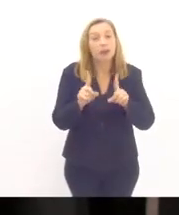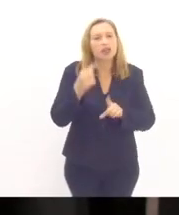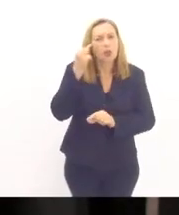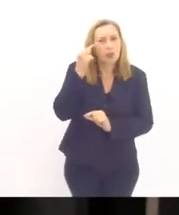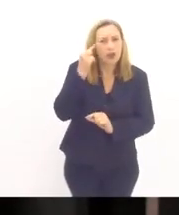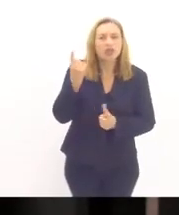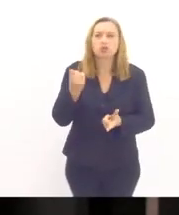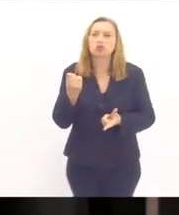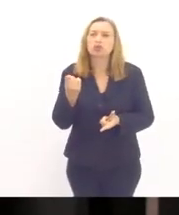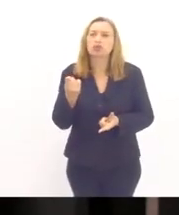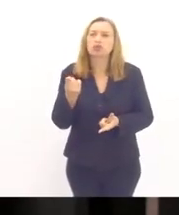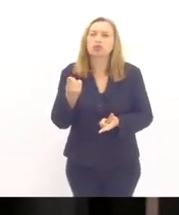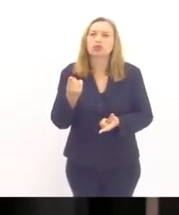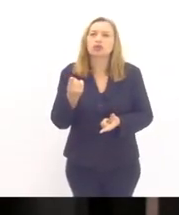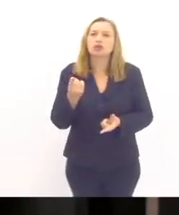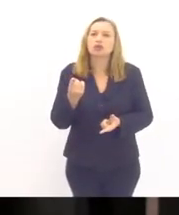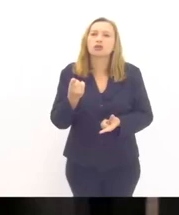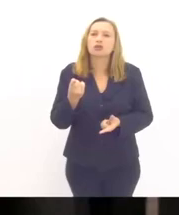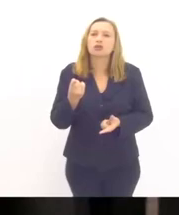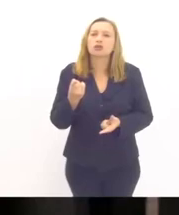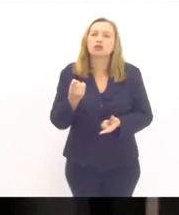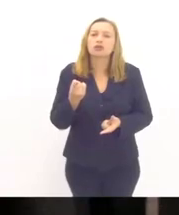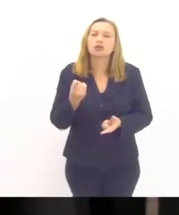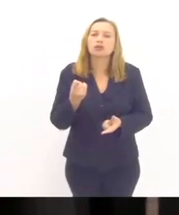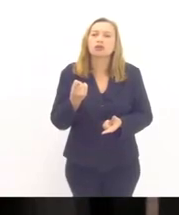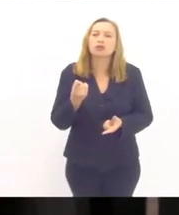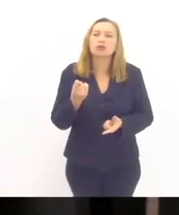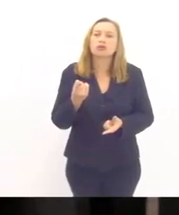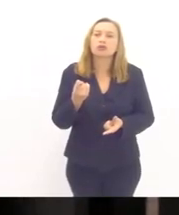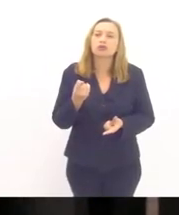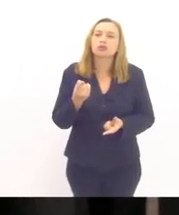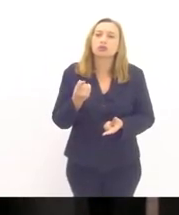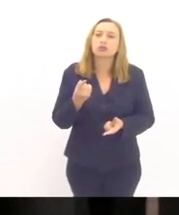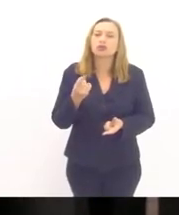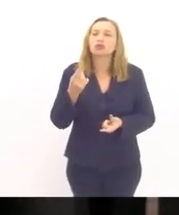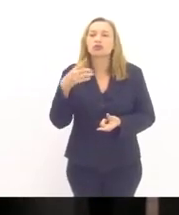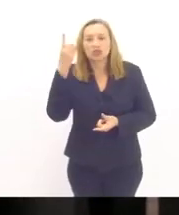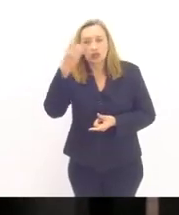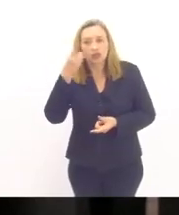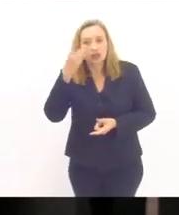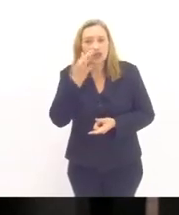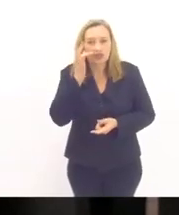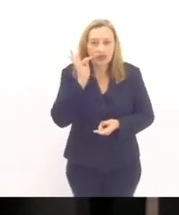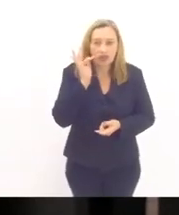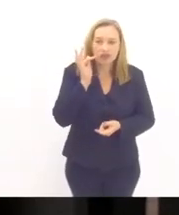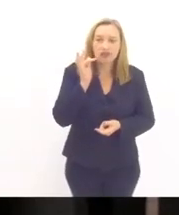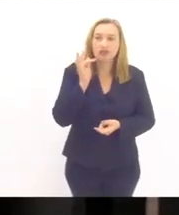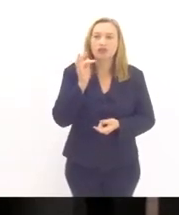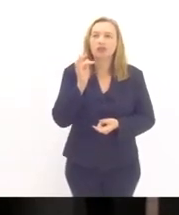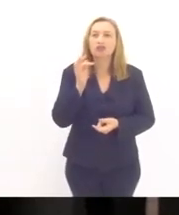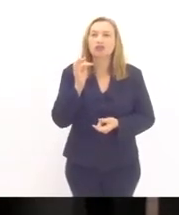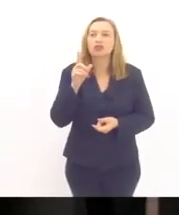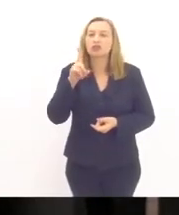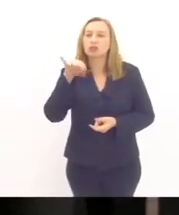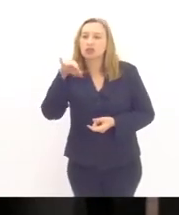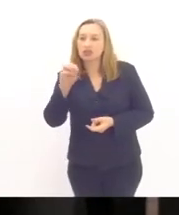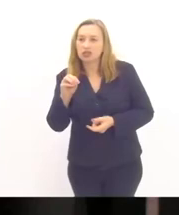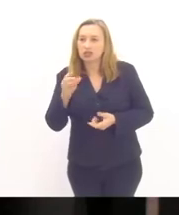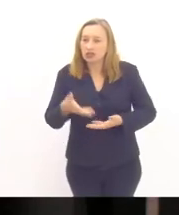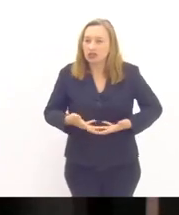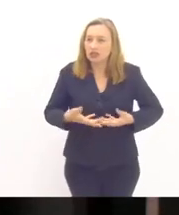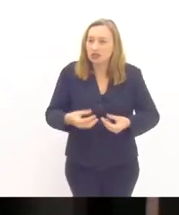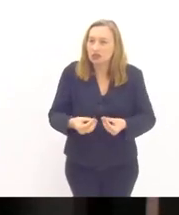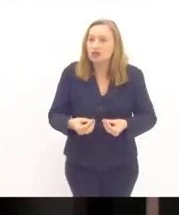que há um grande mérito no deputado Flávio Serafini e no Luciano, que nos acolheram desde as